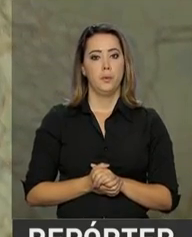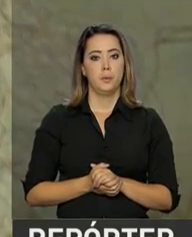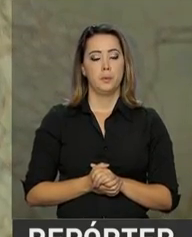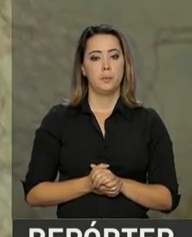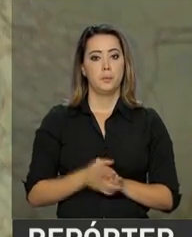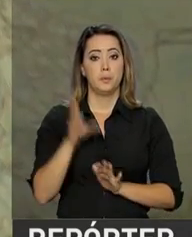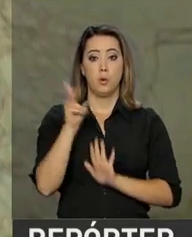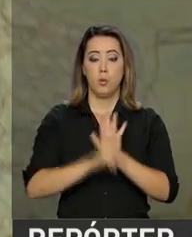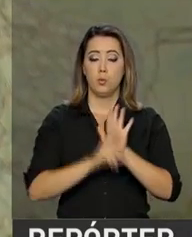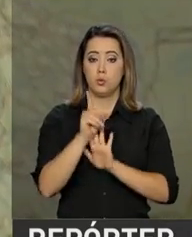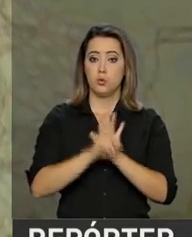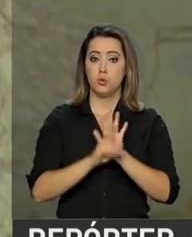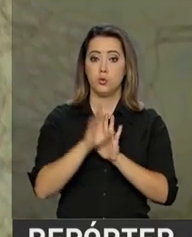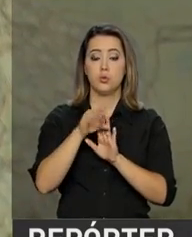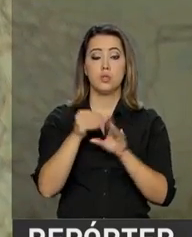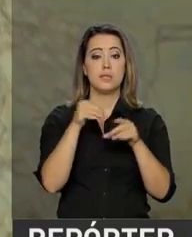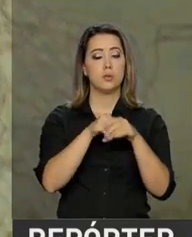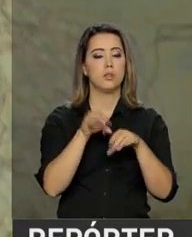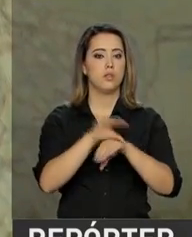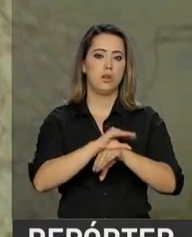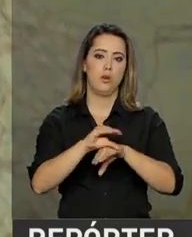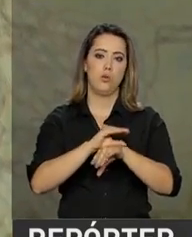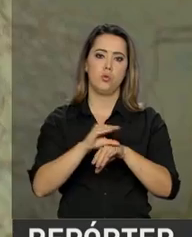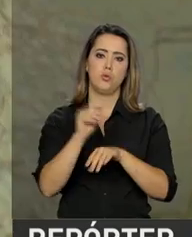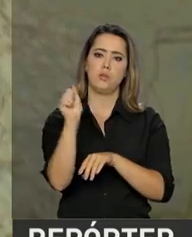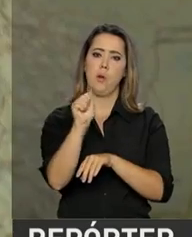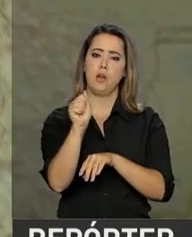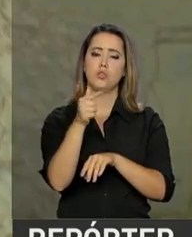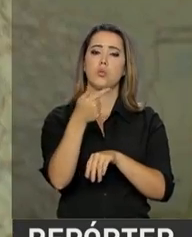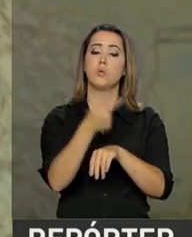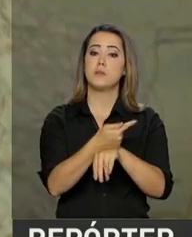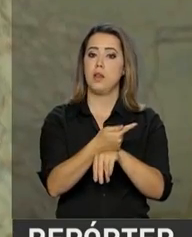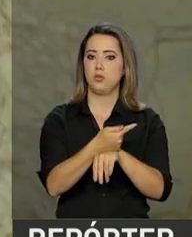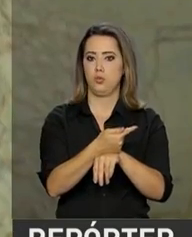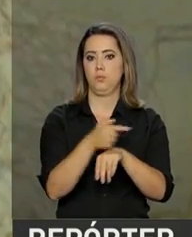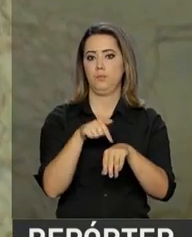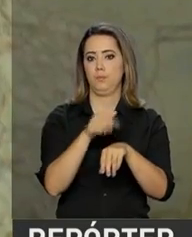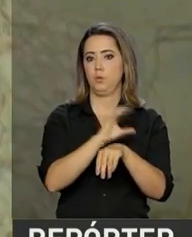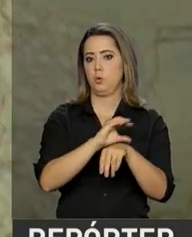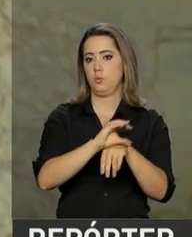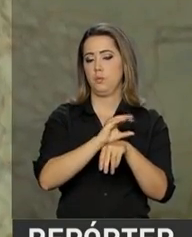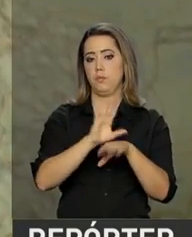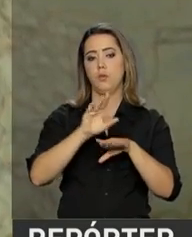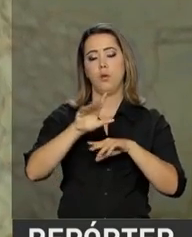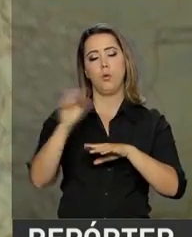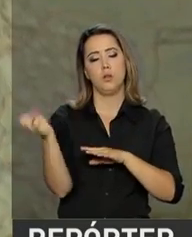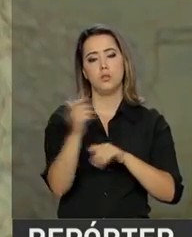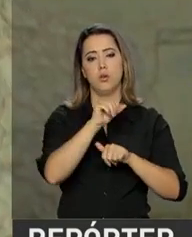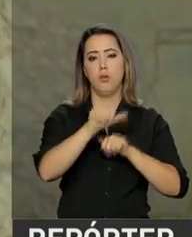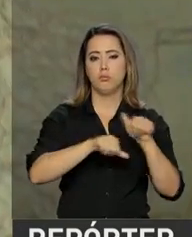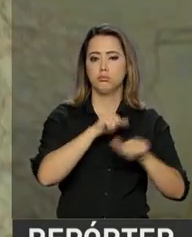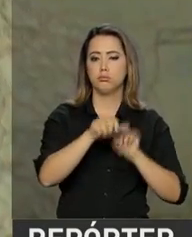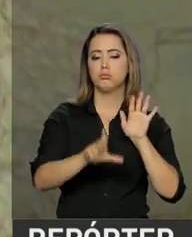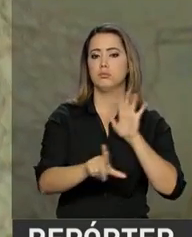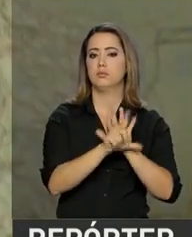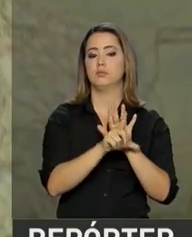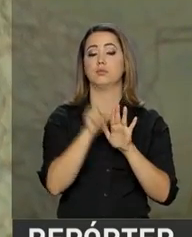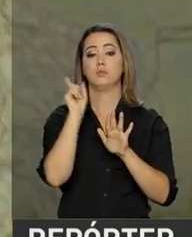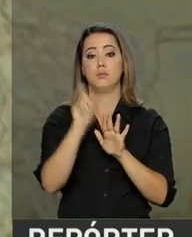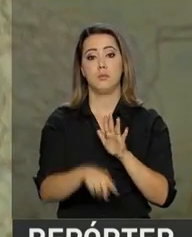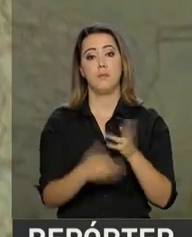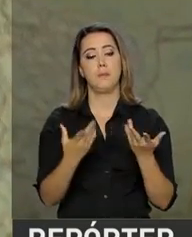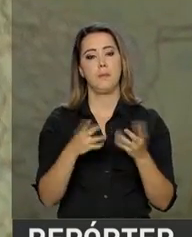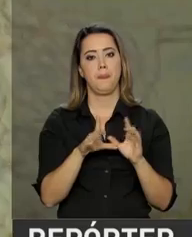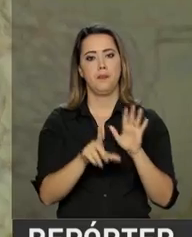verdade eles constam no artigo séo da Constituição Federal Então como a modernização da legislação trabalhista é uma mudança de uma